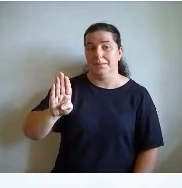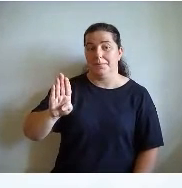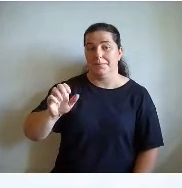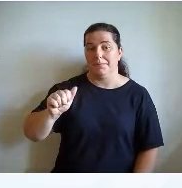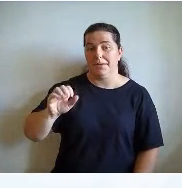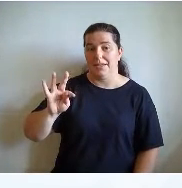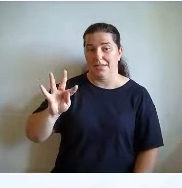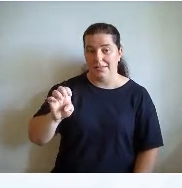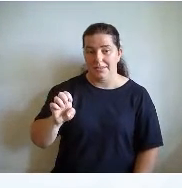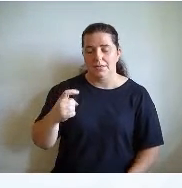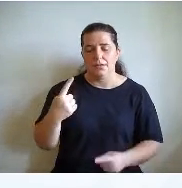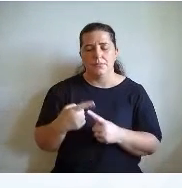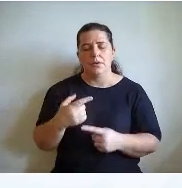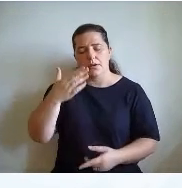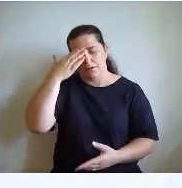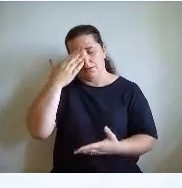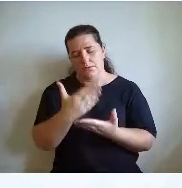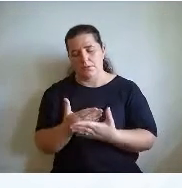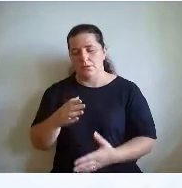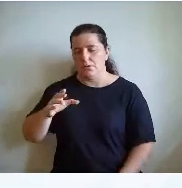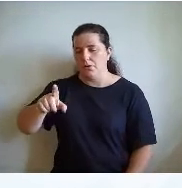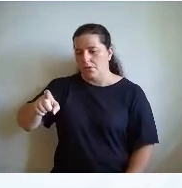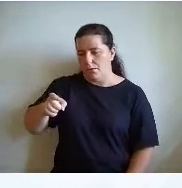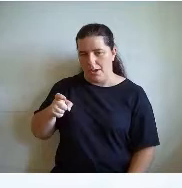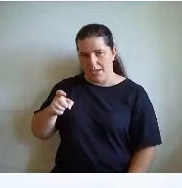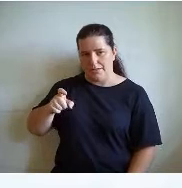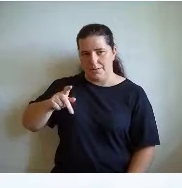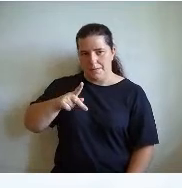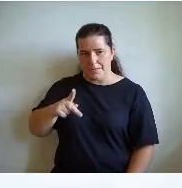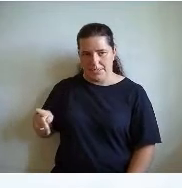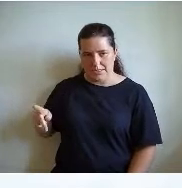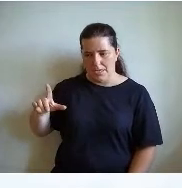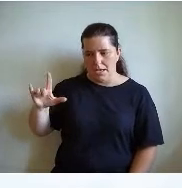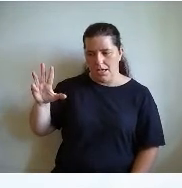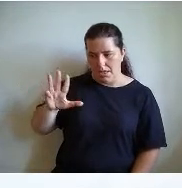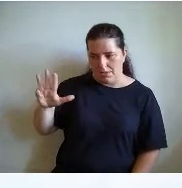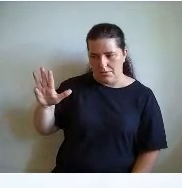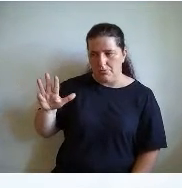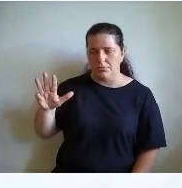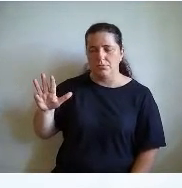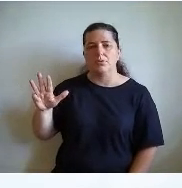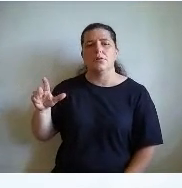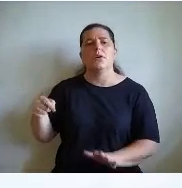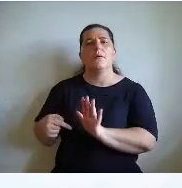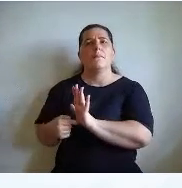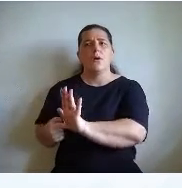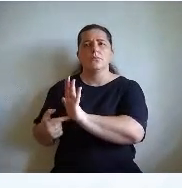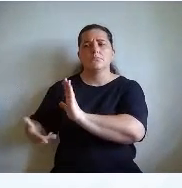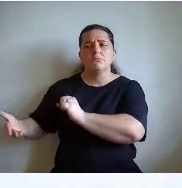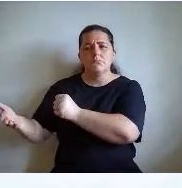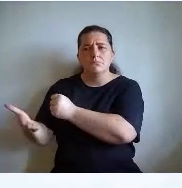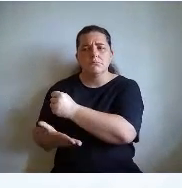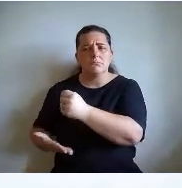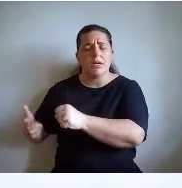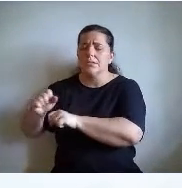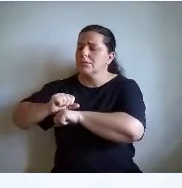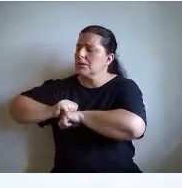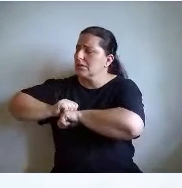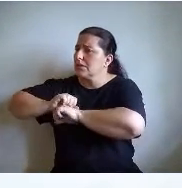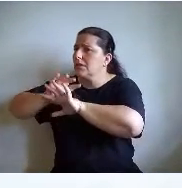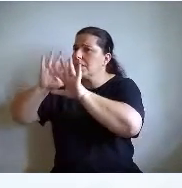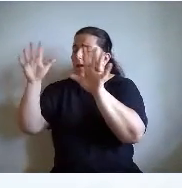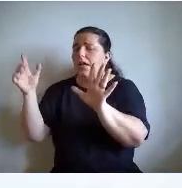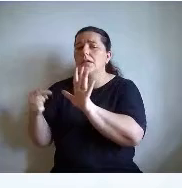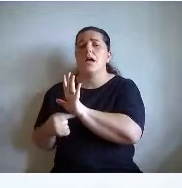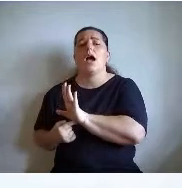o ex-presidente Lula traz questões fundamentais, né? Muito claras, quando ele